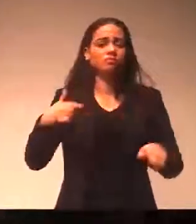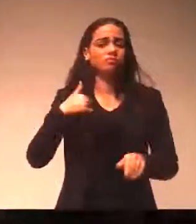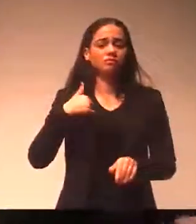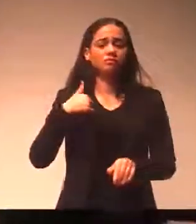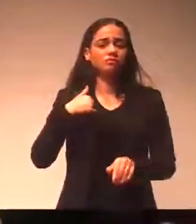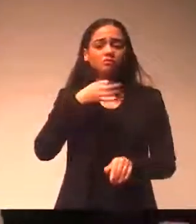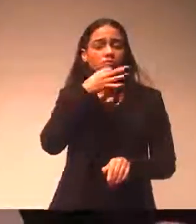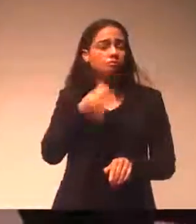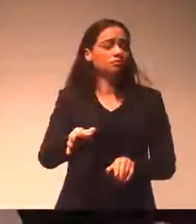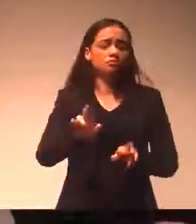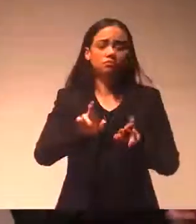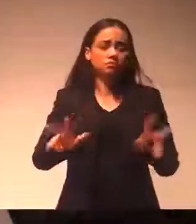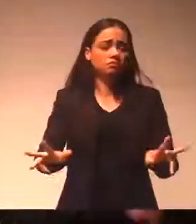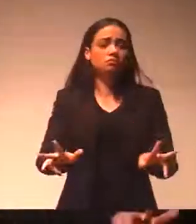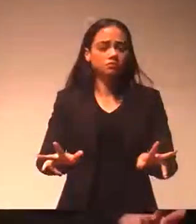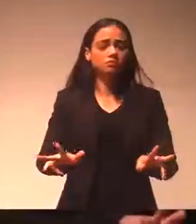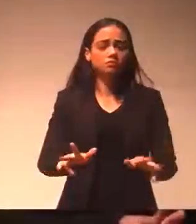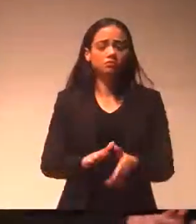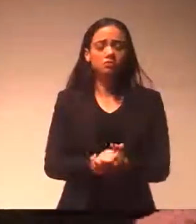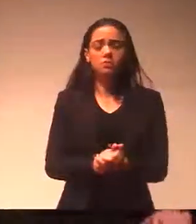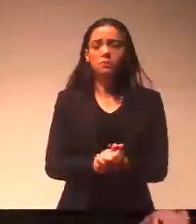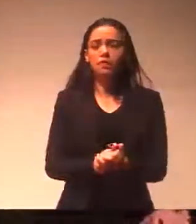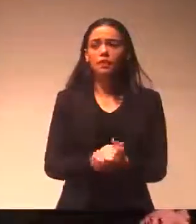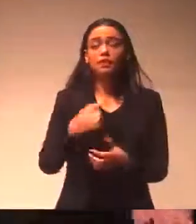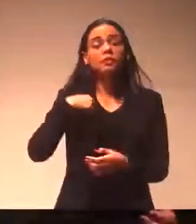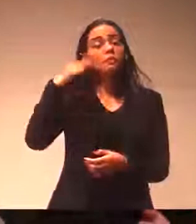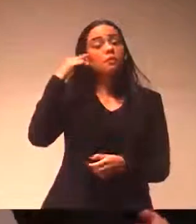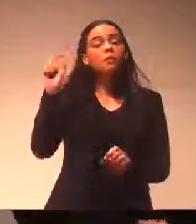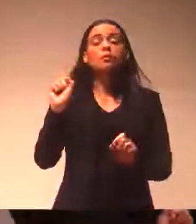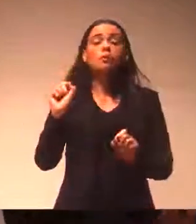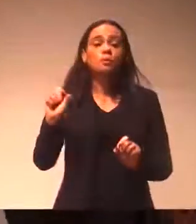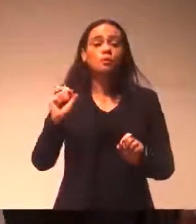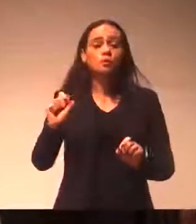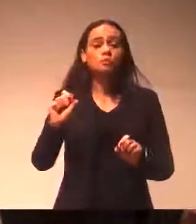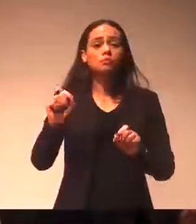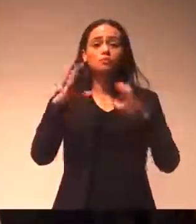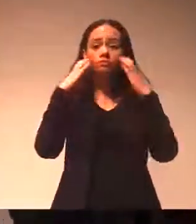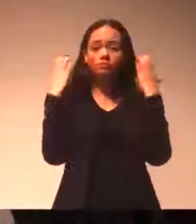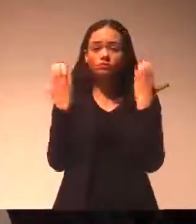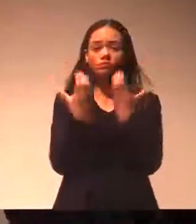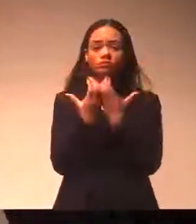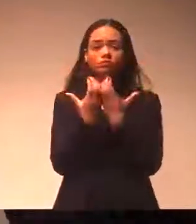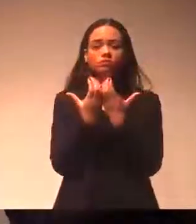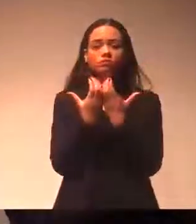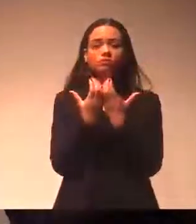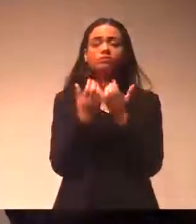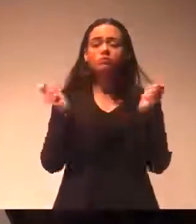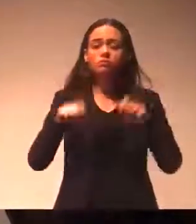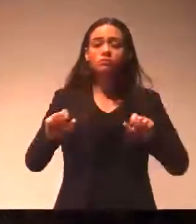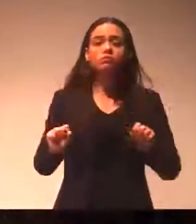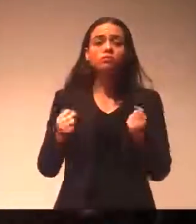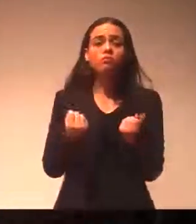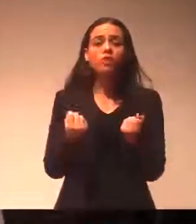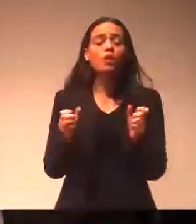mundo, mas eu acho que a Câmara pode fazer um gesto de ampliar a sua participação.